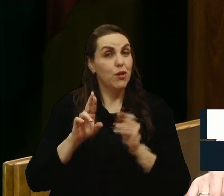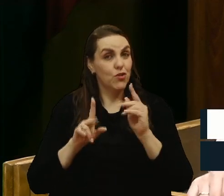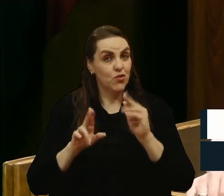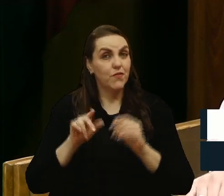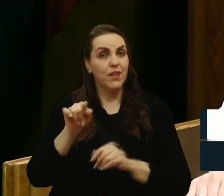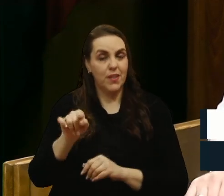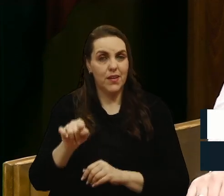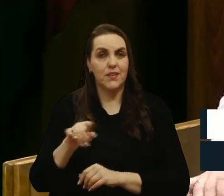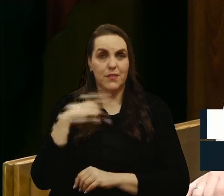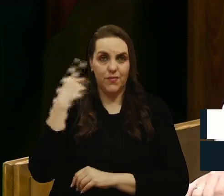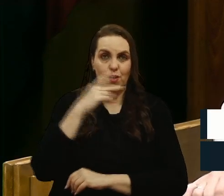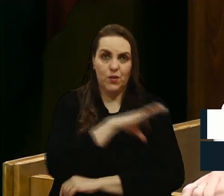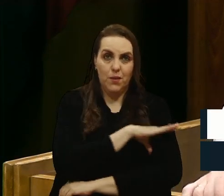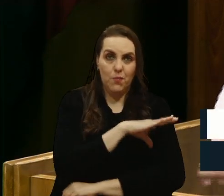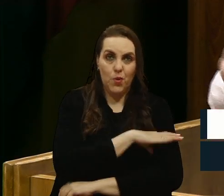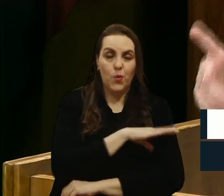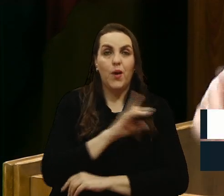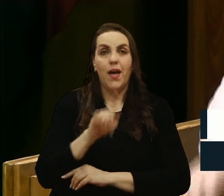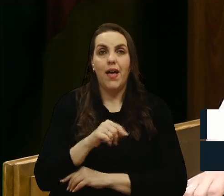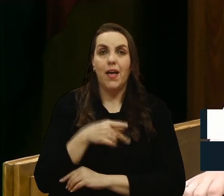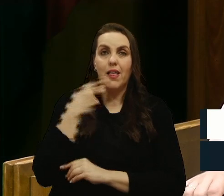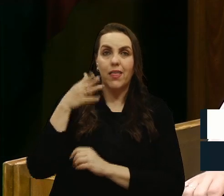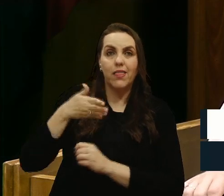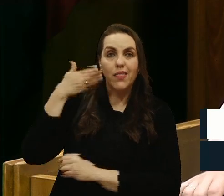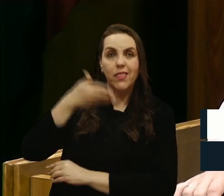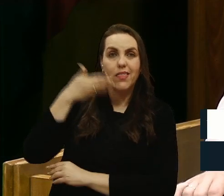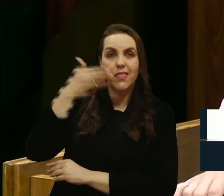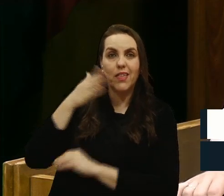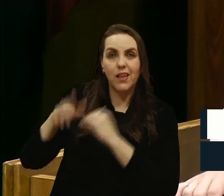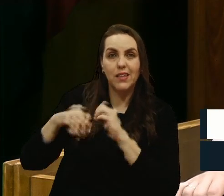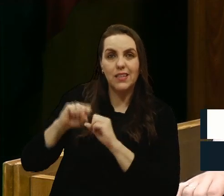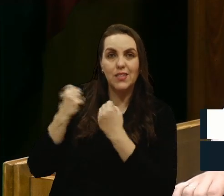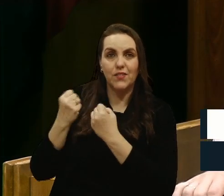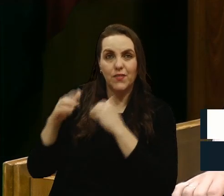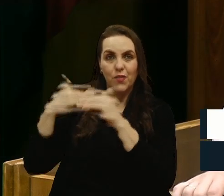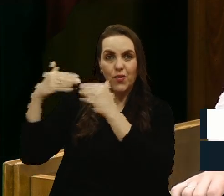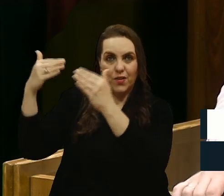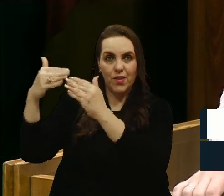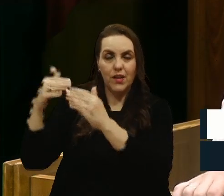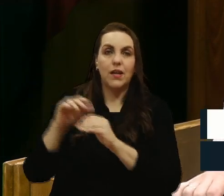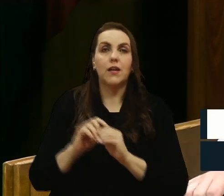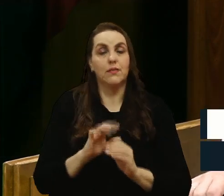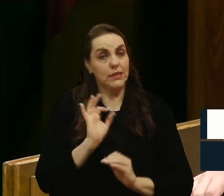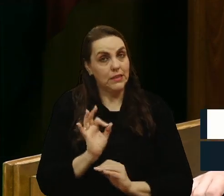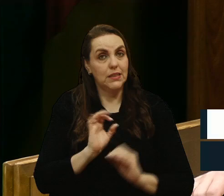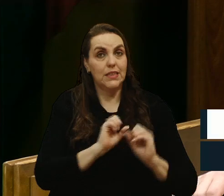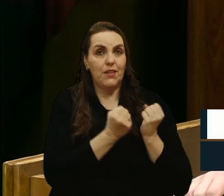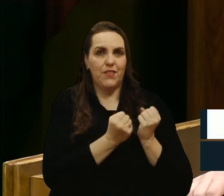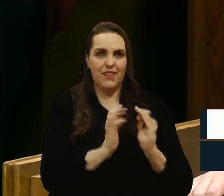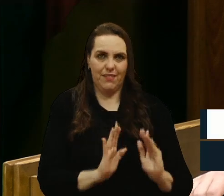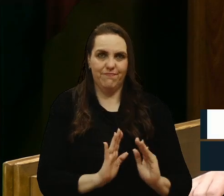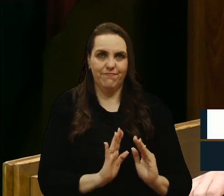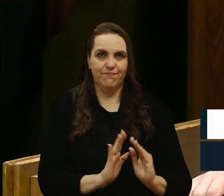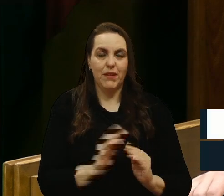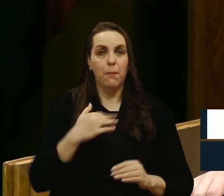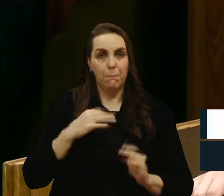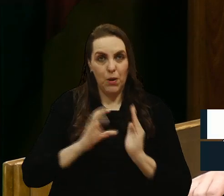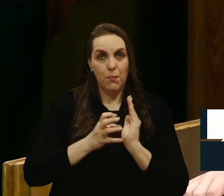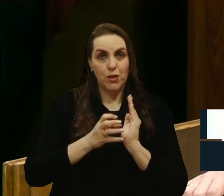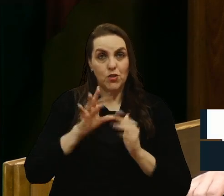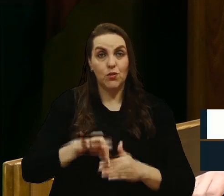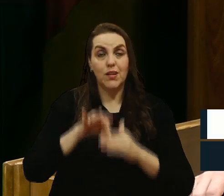Ramon, entre simplesmente falar sobre desenvolvimento e defender o desenvolvimento. O meu partido mandou o líder da